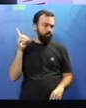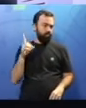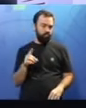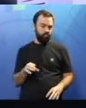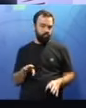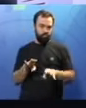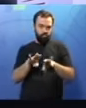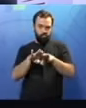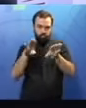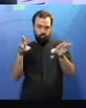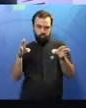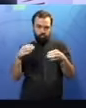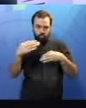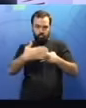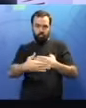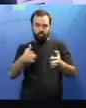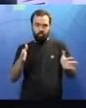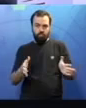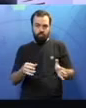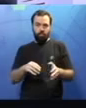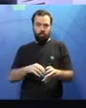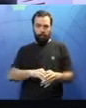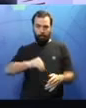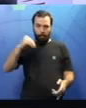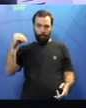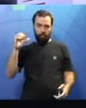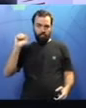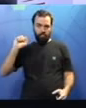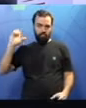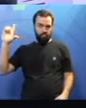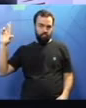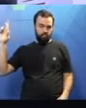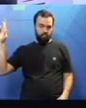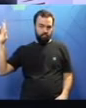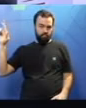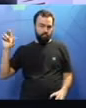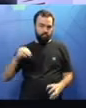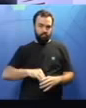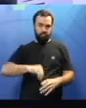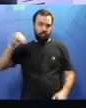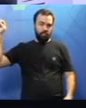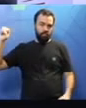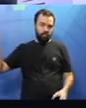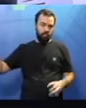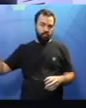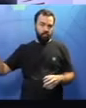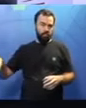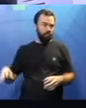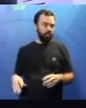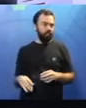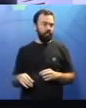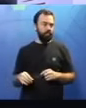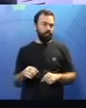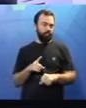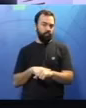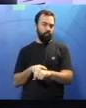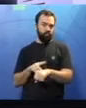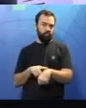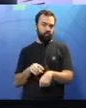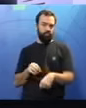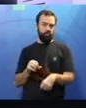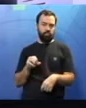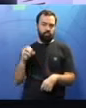fechada hermeticamente, retiraram o ar dela com uma bomba a vácuo e colocaram um relógio despertador dentro